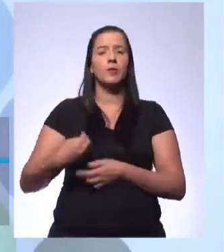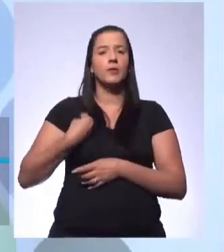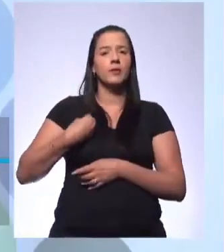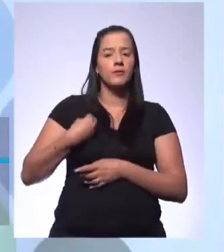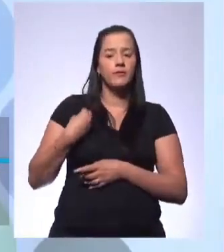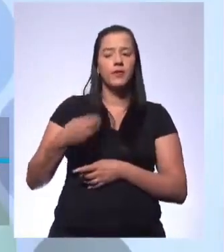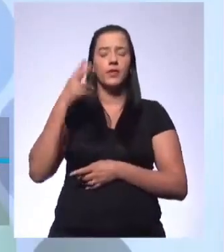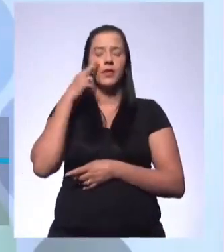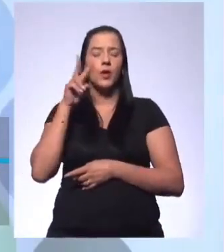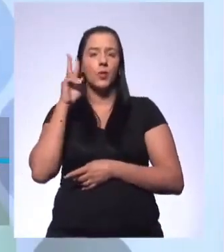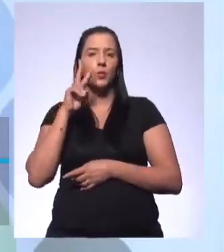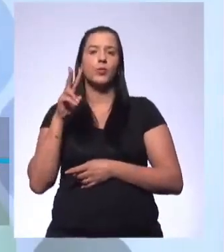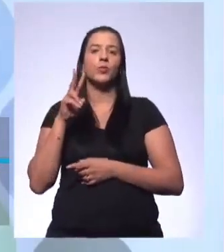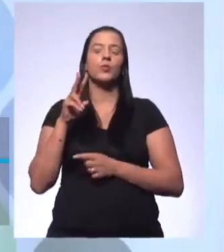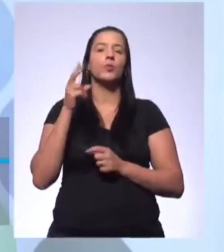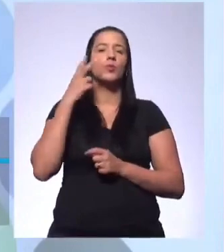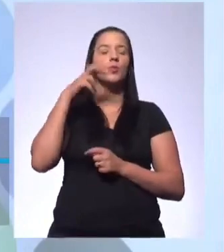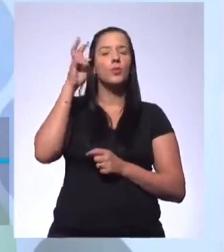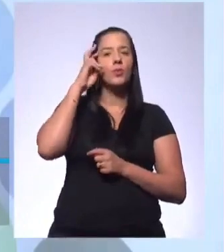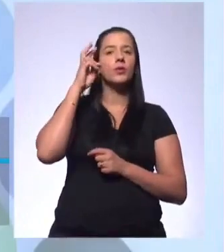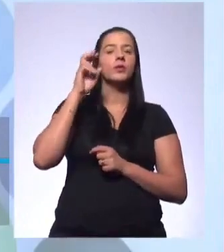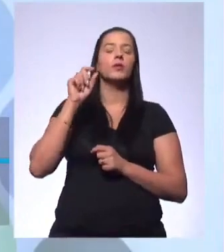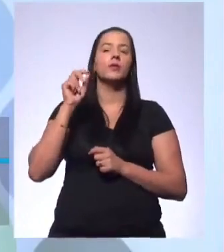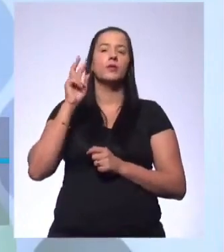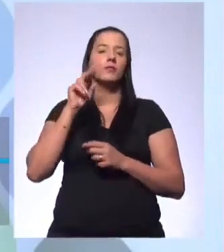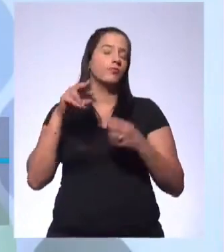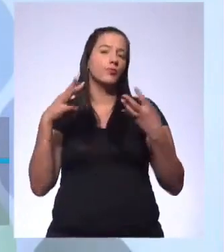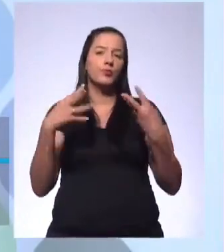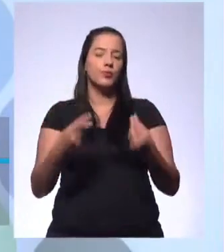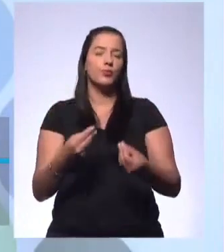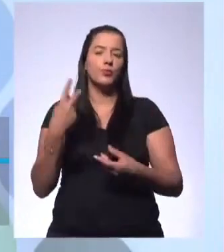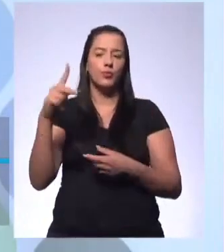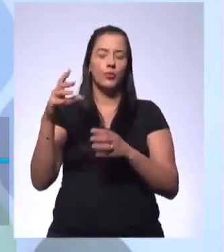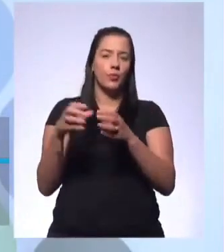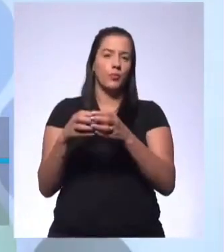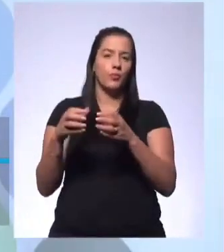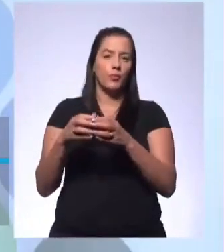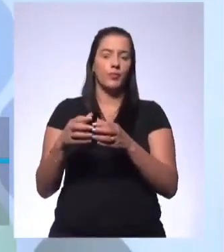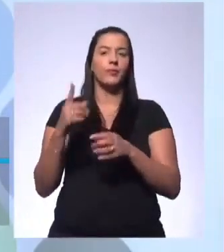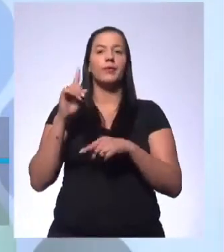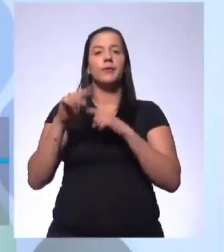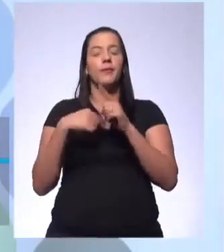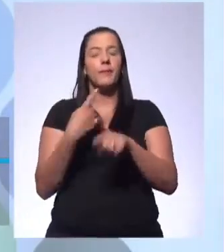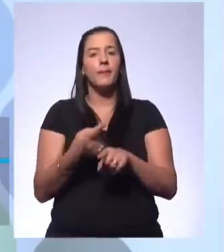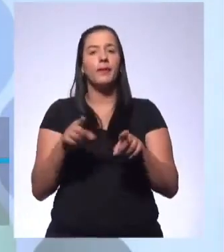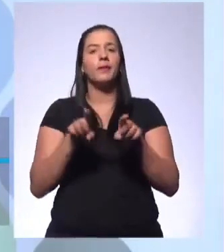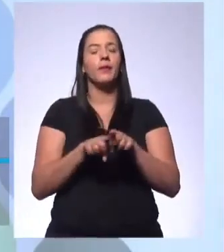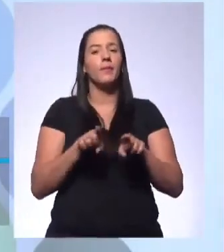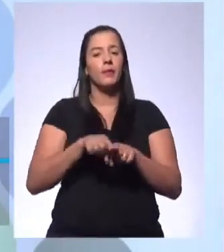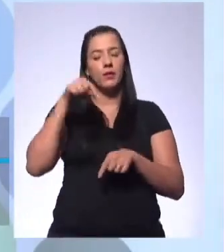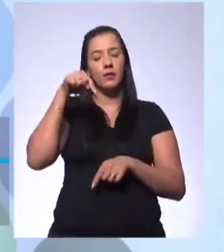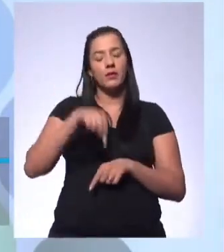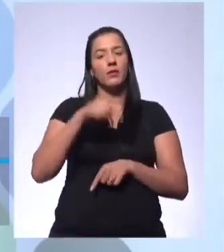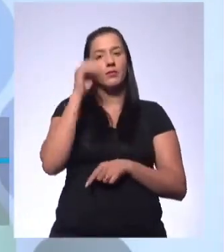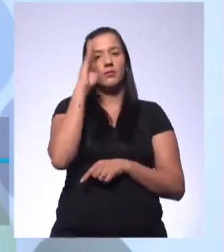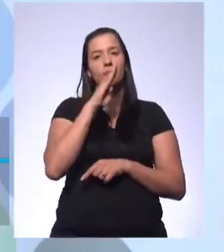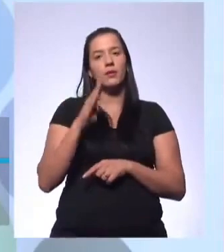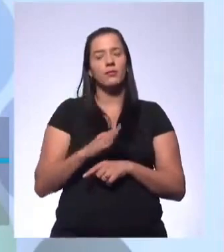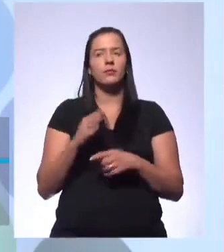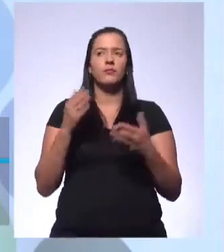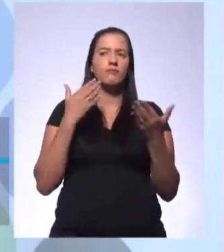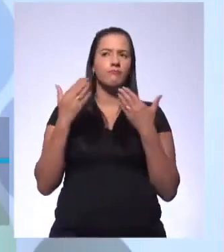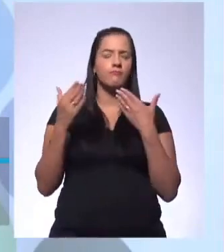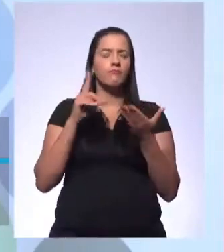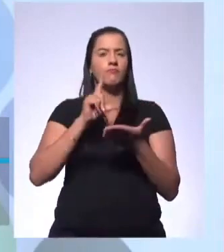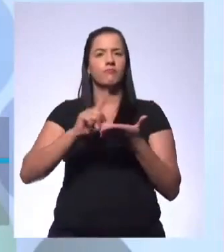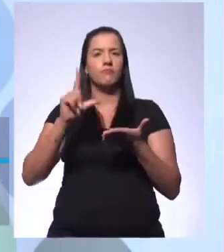história daquele povo. E quando foi na aula passada, a gente trouxe aqui para o Brasil para também se enxergar nessa literatura,